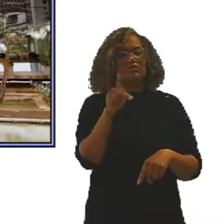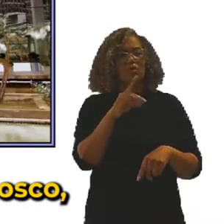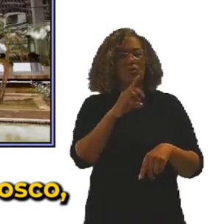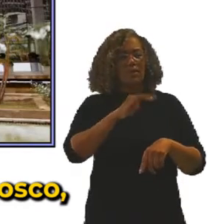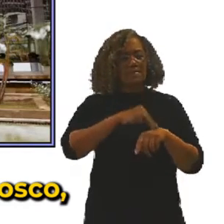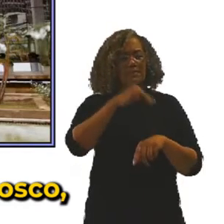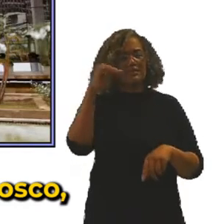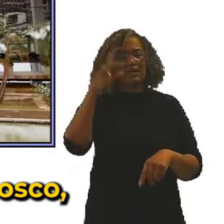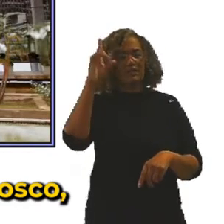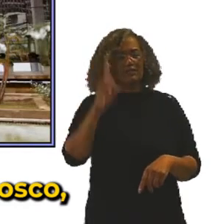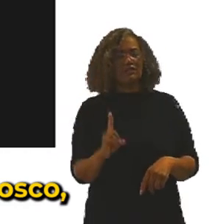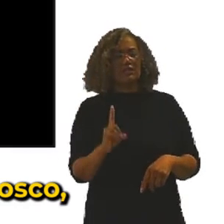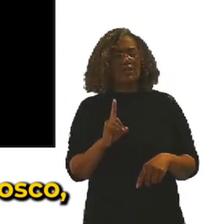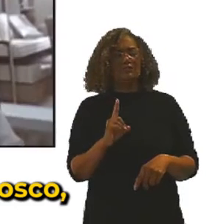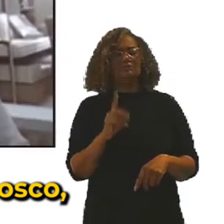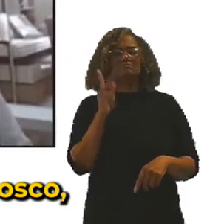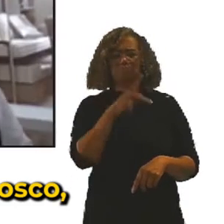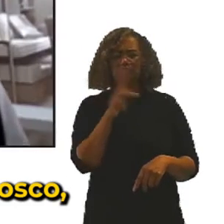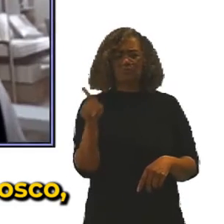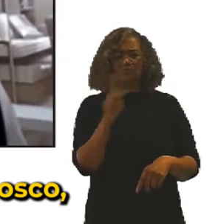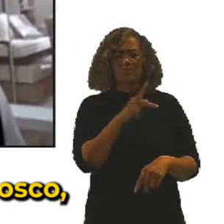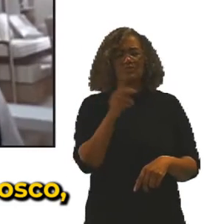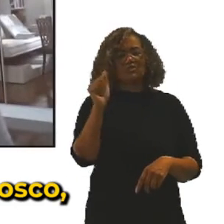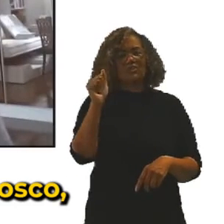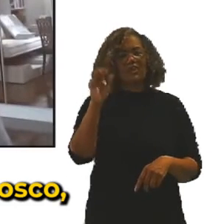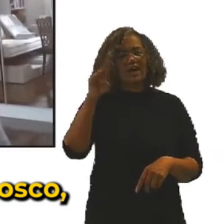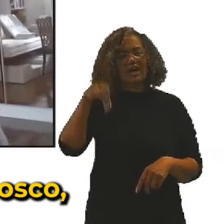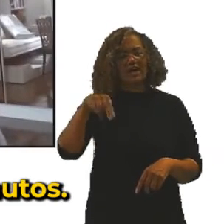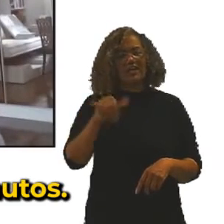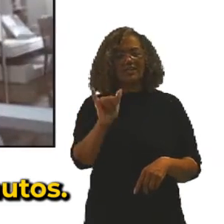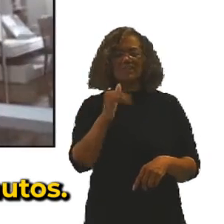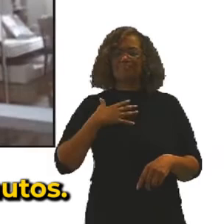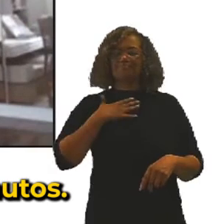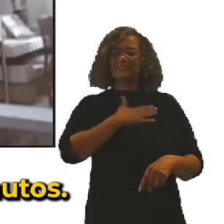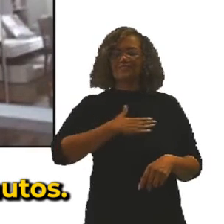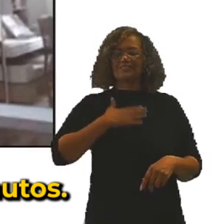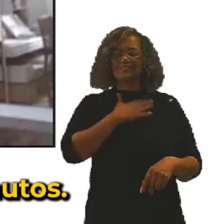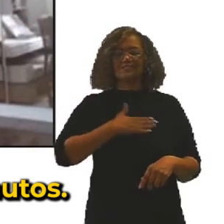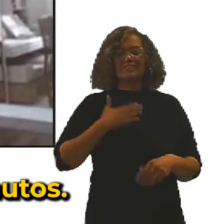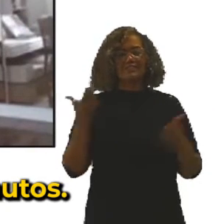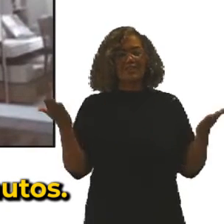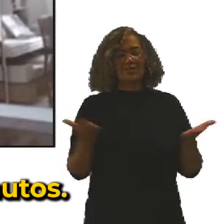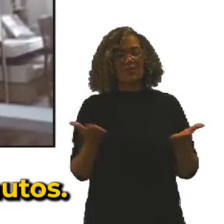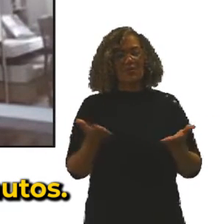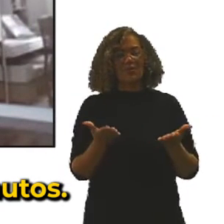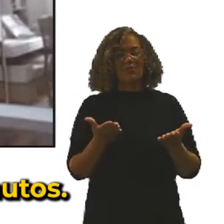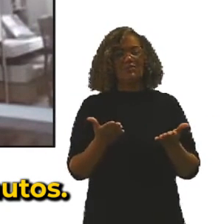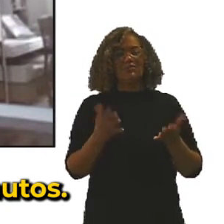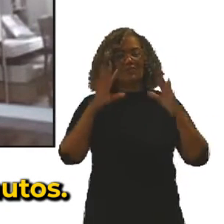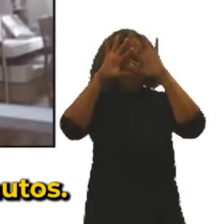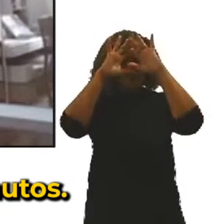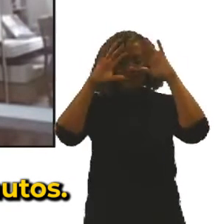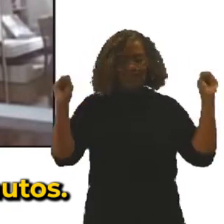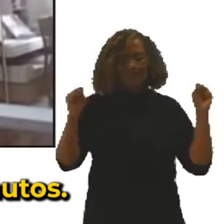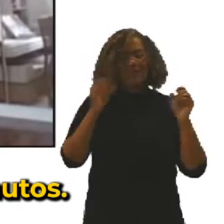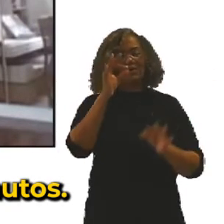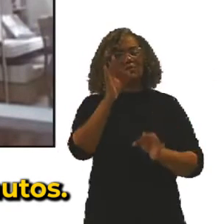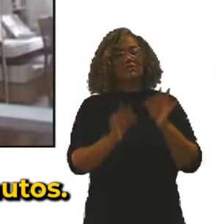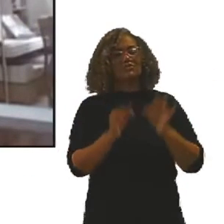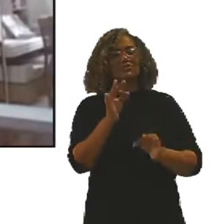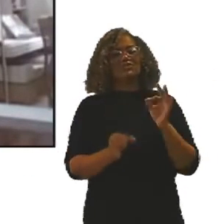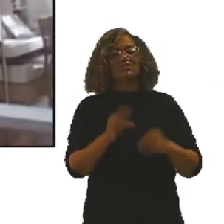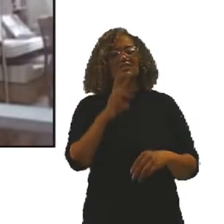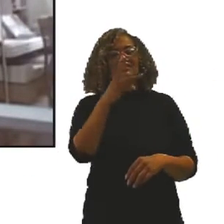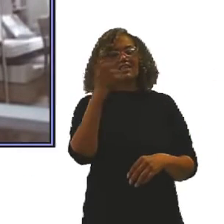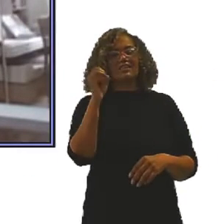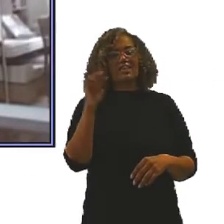Direito. Professora, é uma satisfação tê-la aqui conosco na Escola do Tribunal de Justiça, e a senhora tem a palavra aí por 30